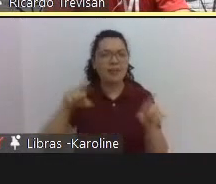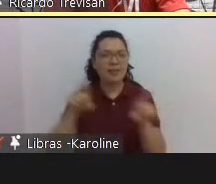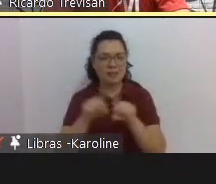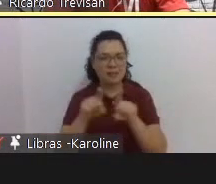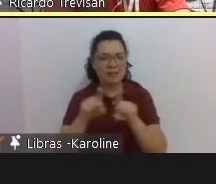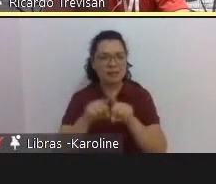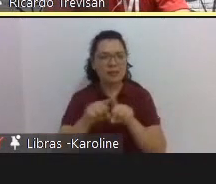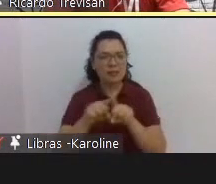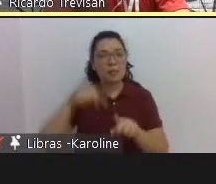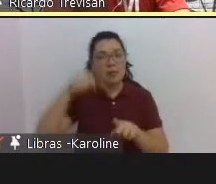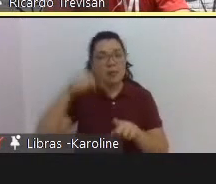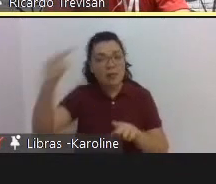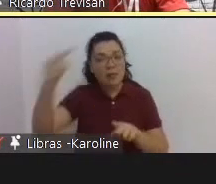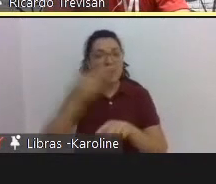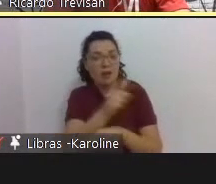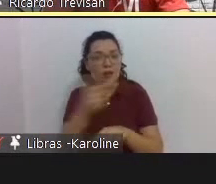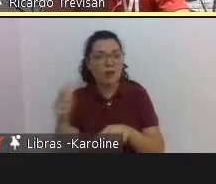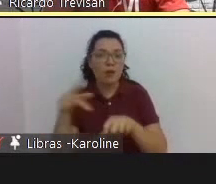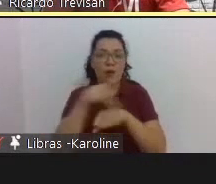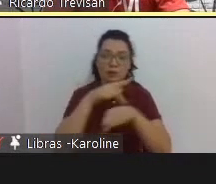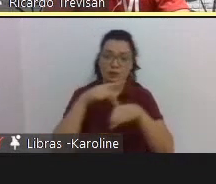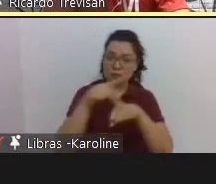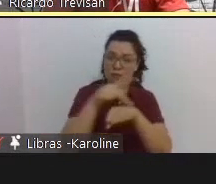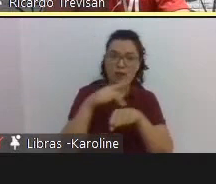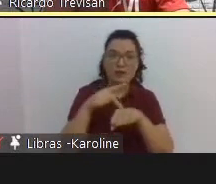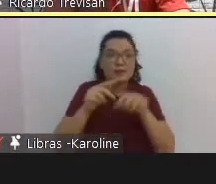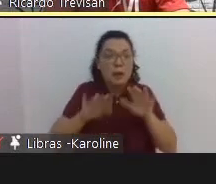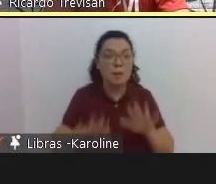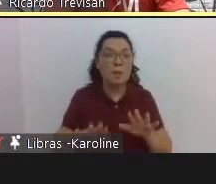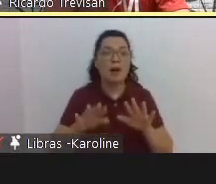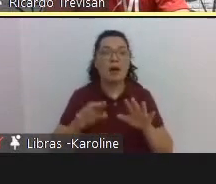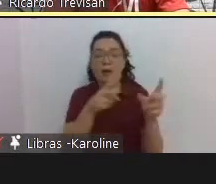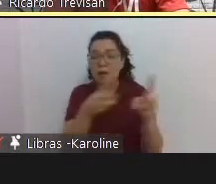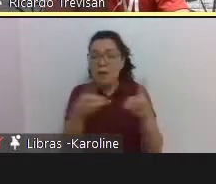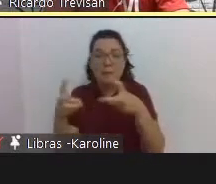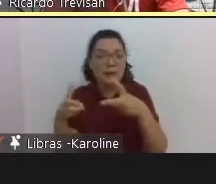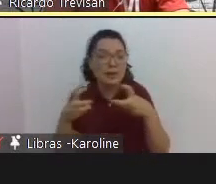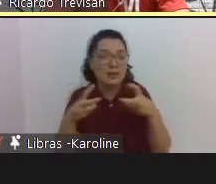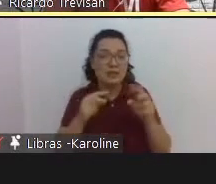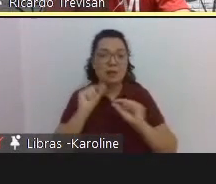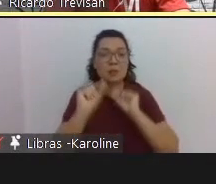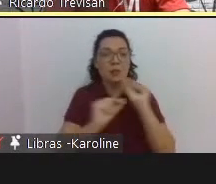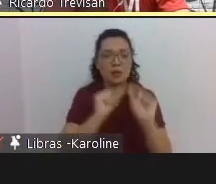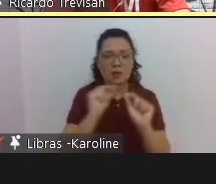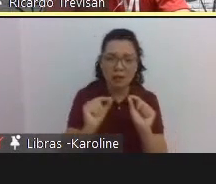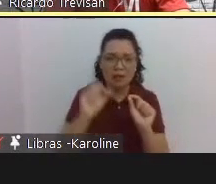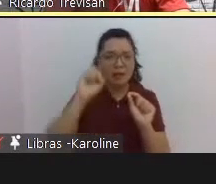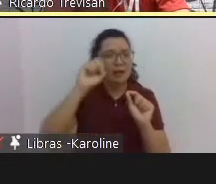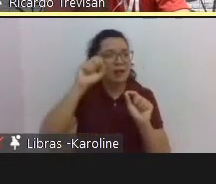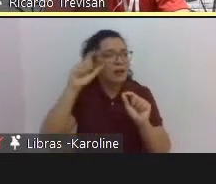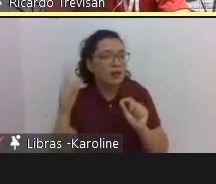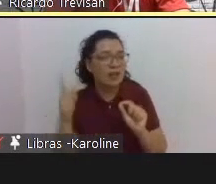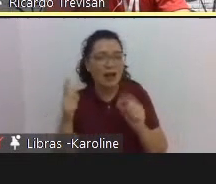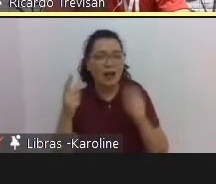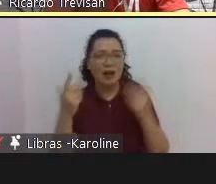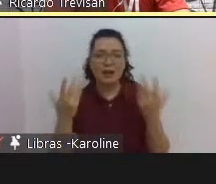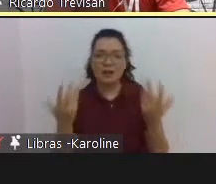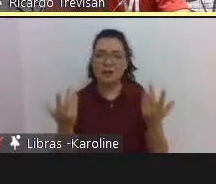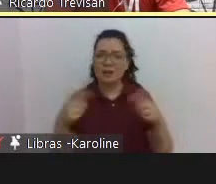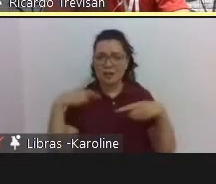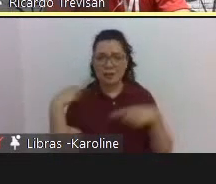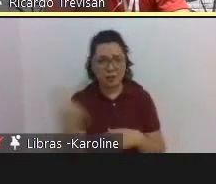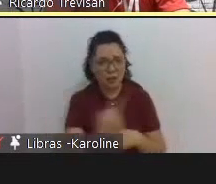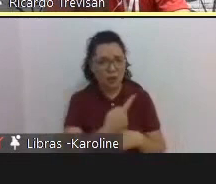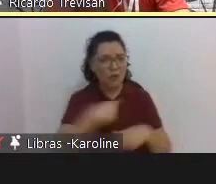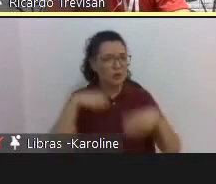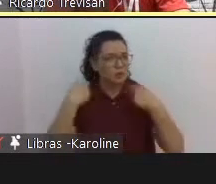baixa absorção desse conhecimento pelos setores públicos e pela sociedade em geral. Precisamos reverter tal quadro e